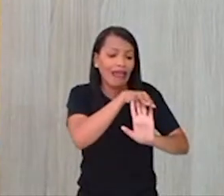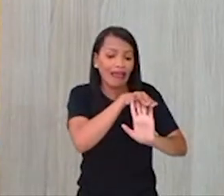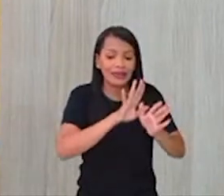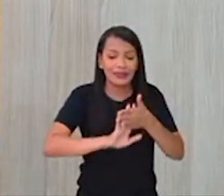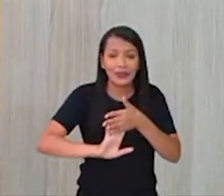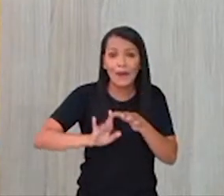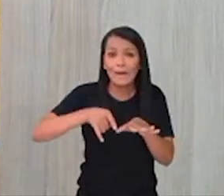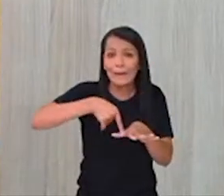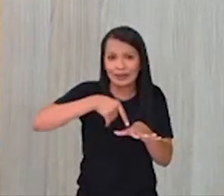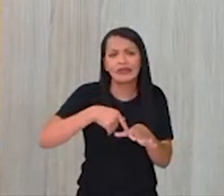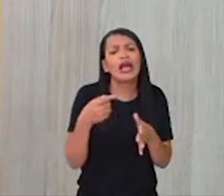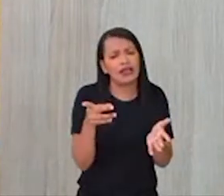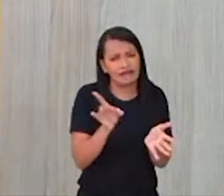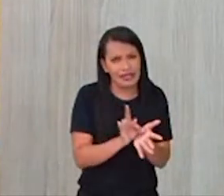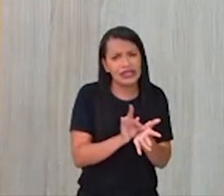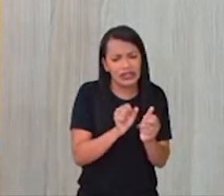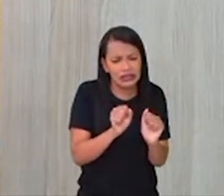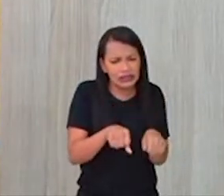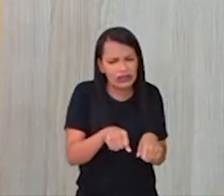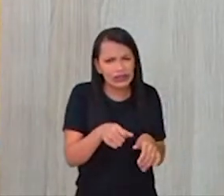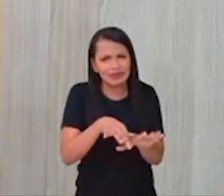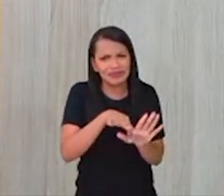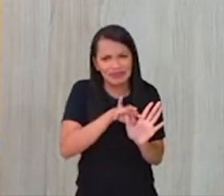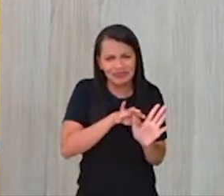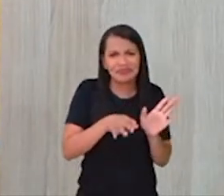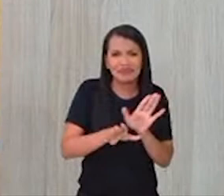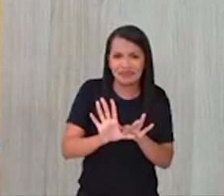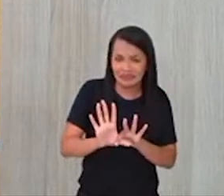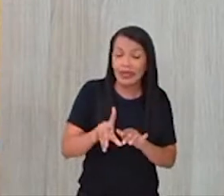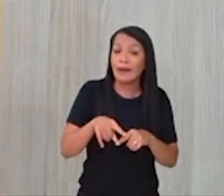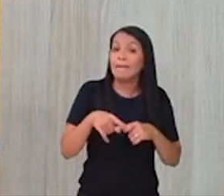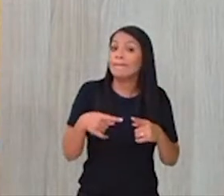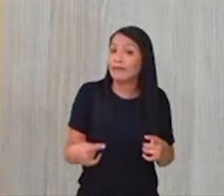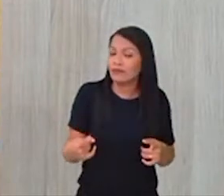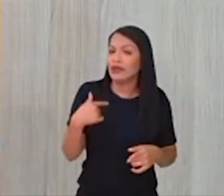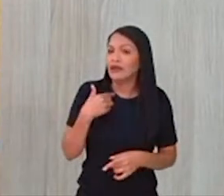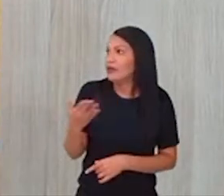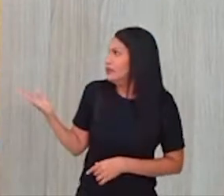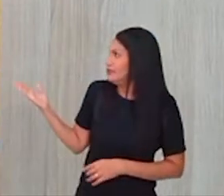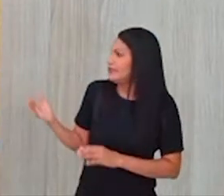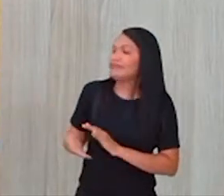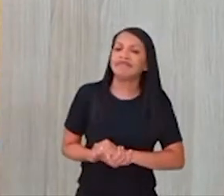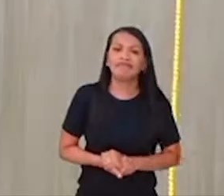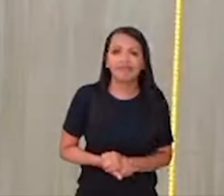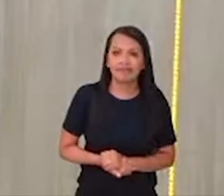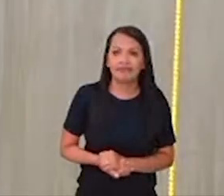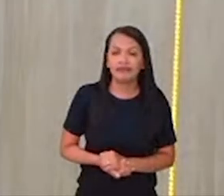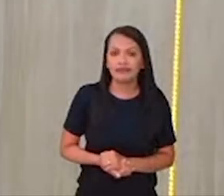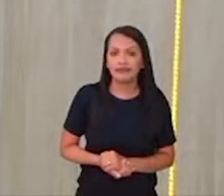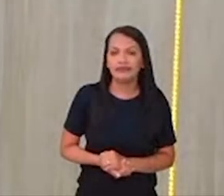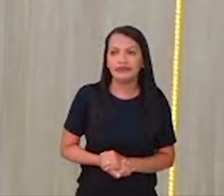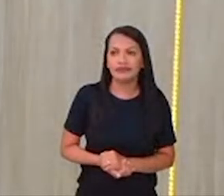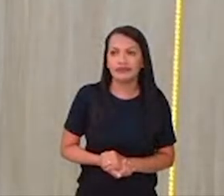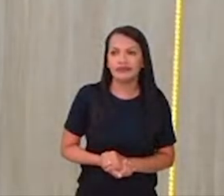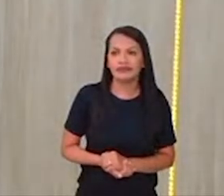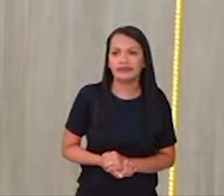sentido denotativo. Mas também. A expressão é parecida, né? Vai mudar o sentido em que ela é empregada. Olha, e